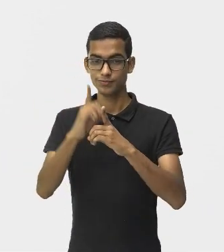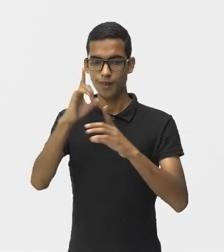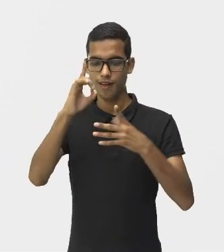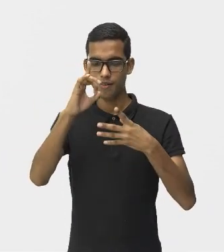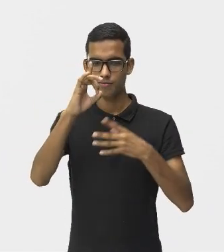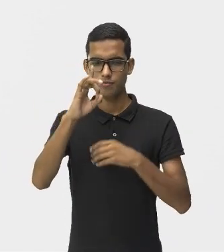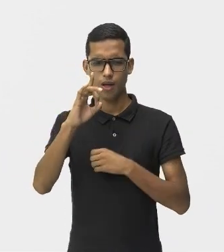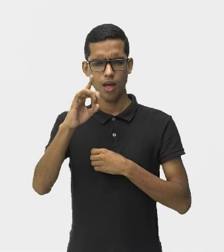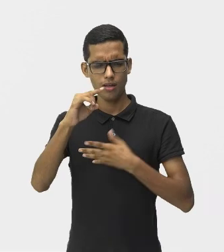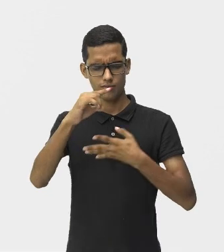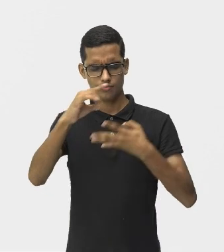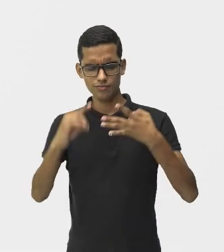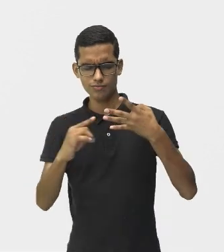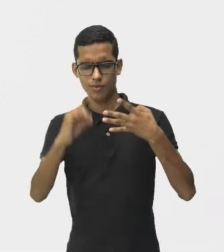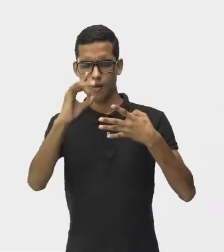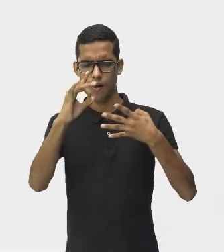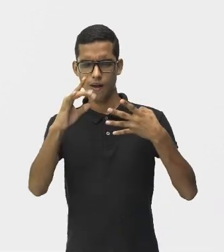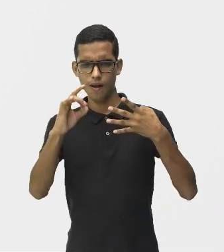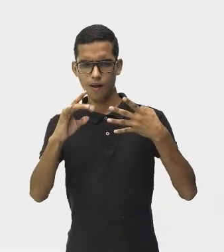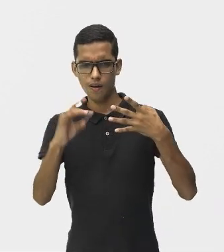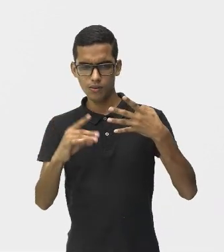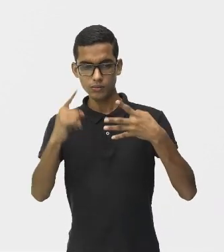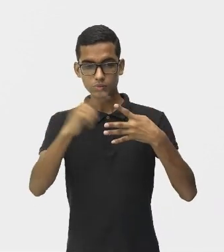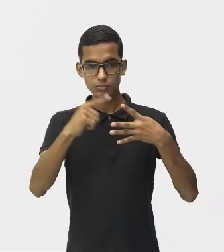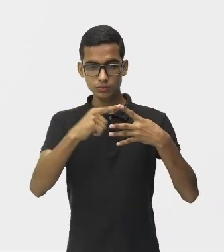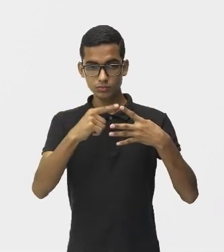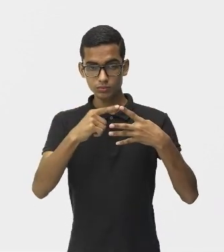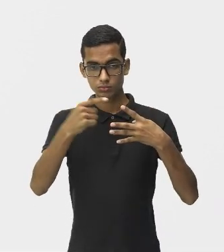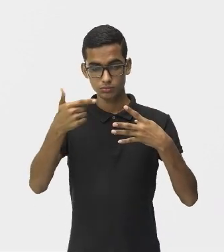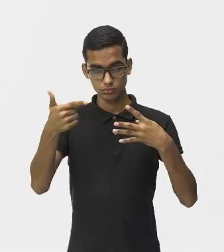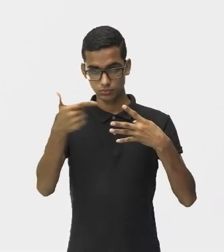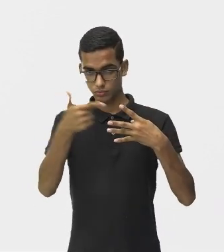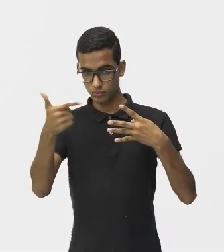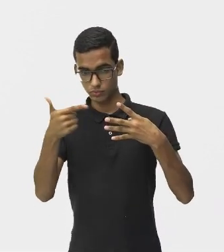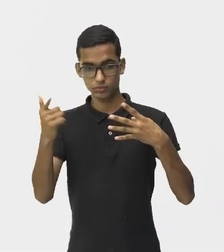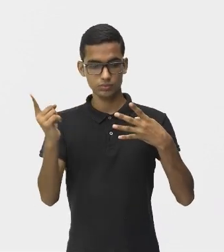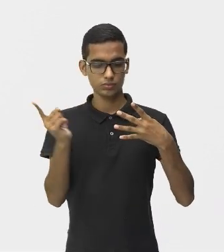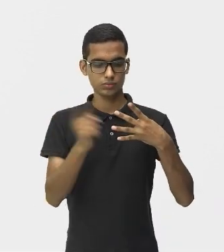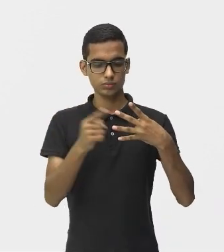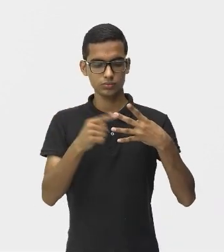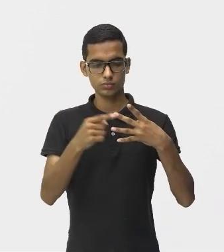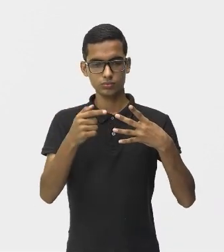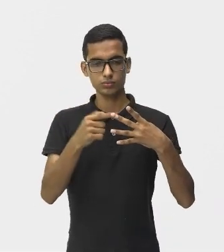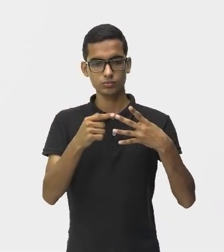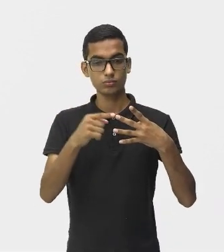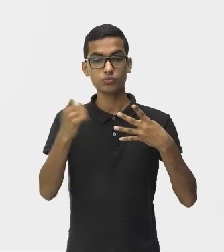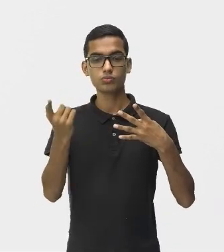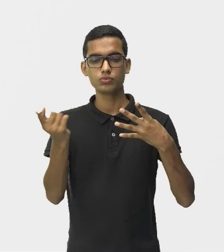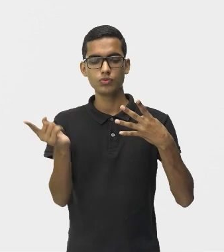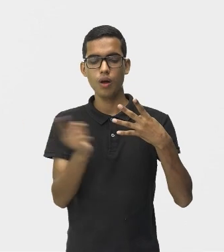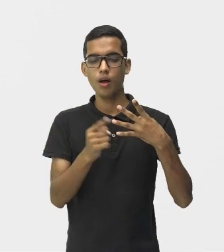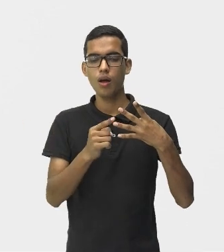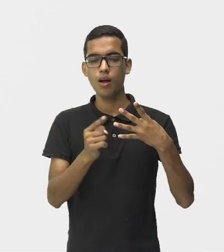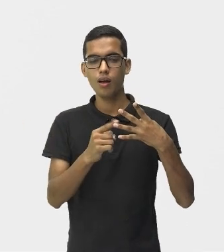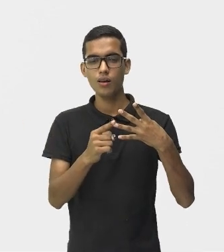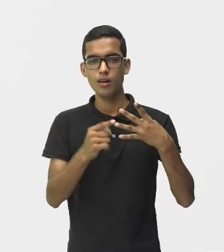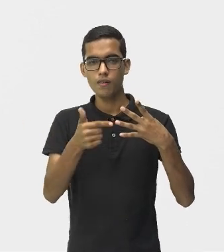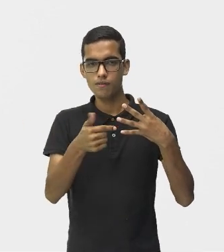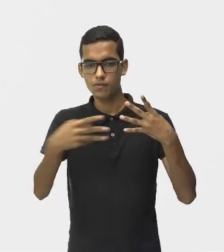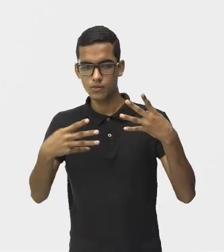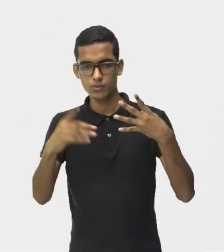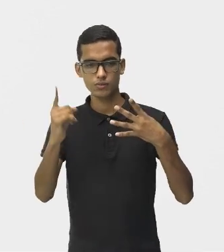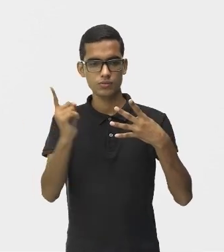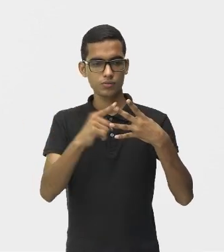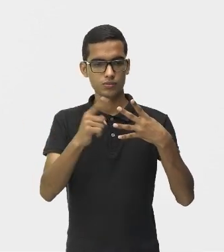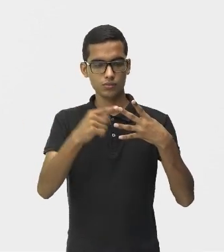11 terá 22, o tabaco que tinha 12, 24, o arroz,